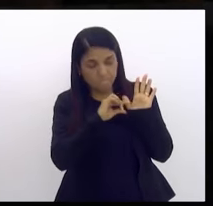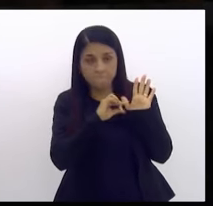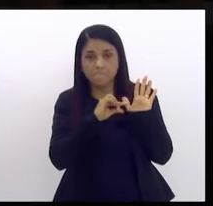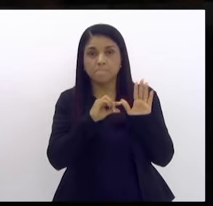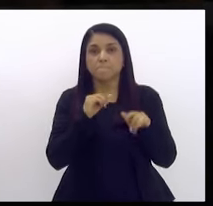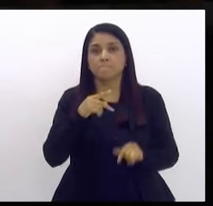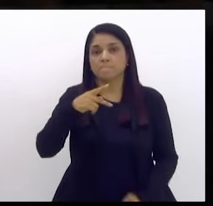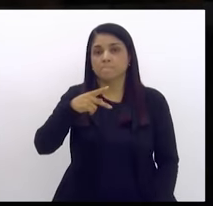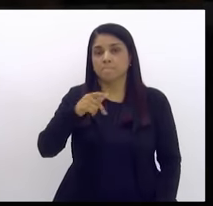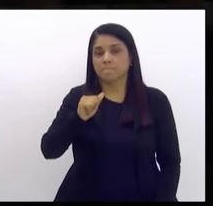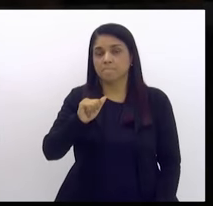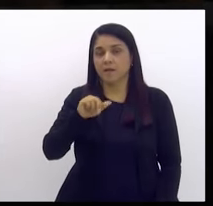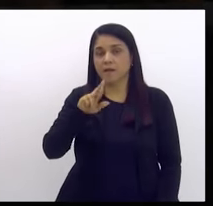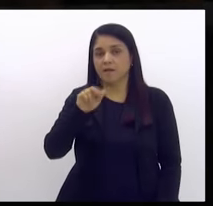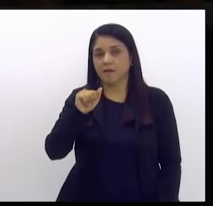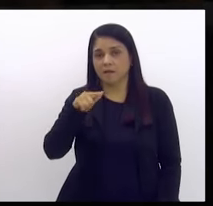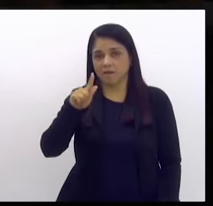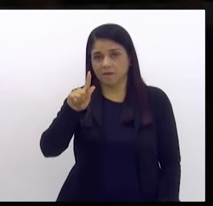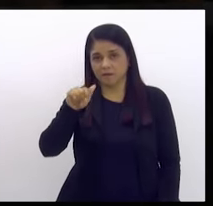o seguinte: